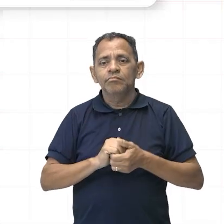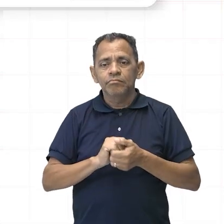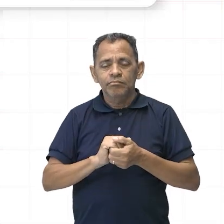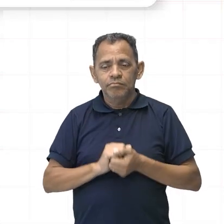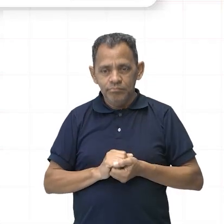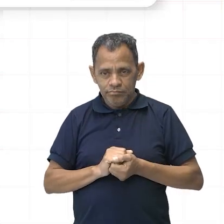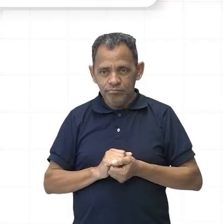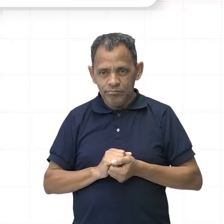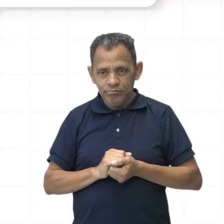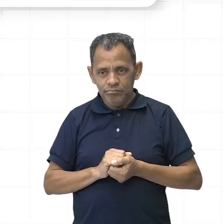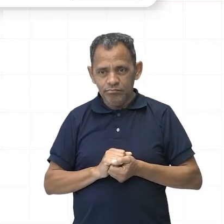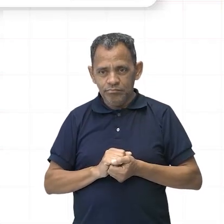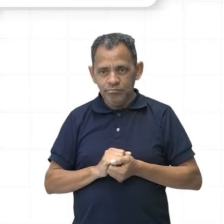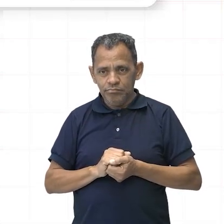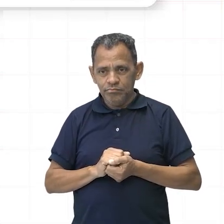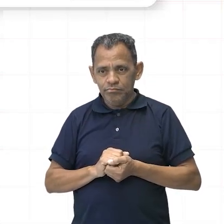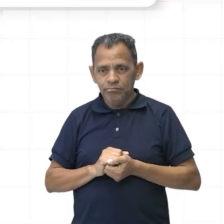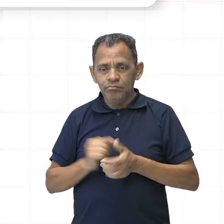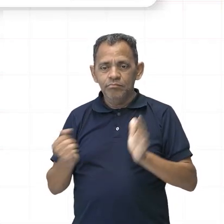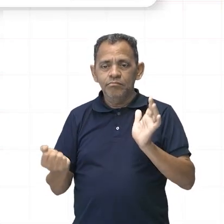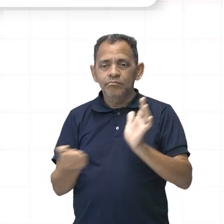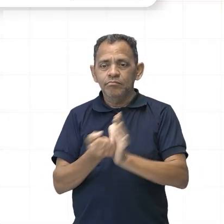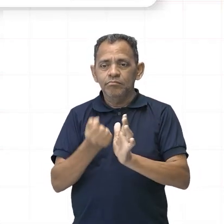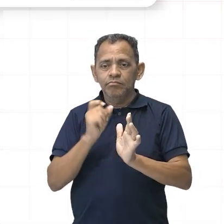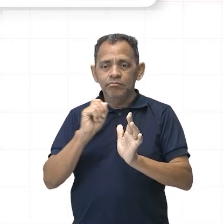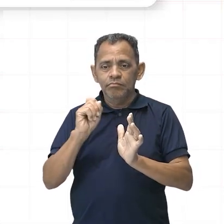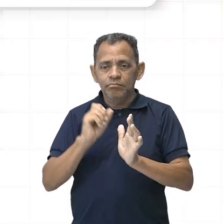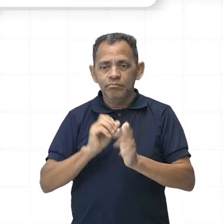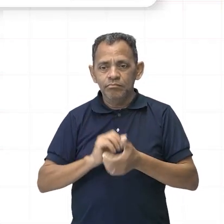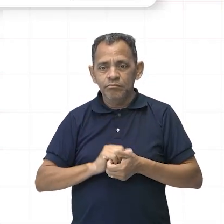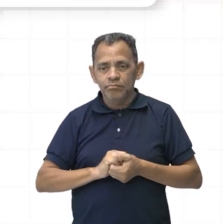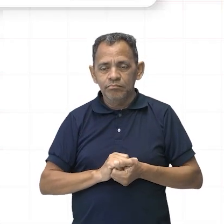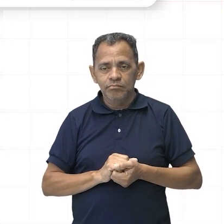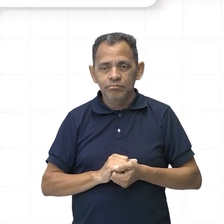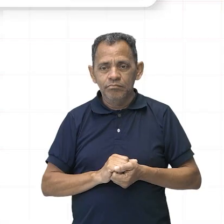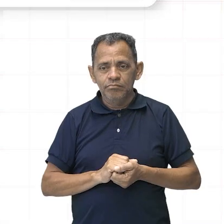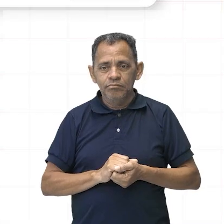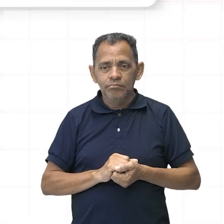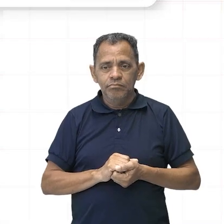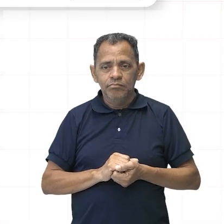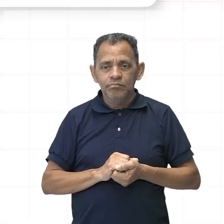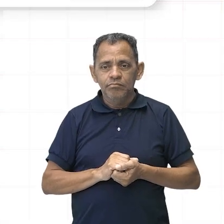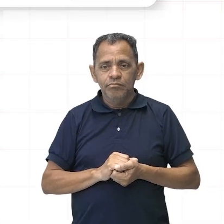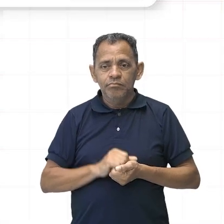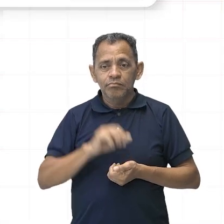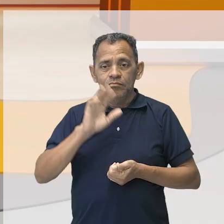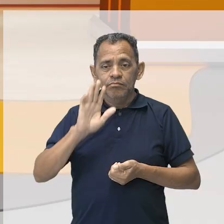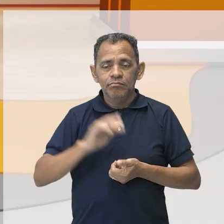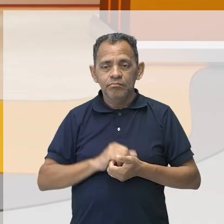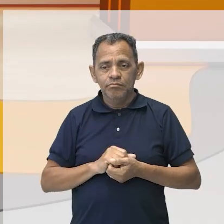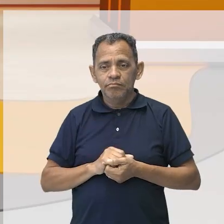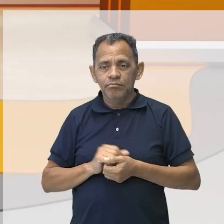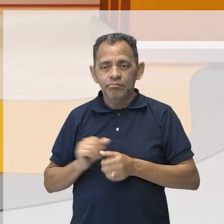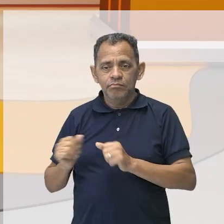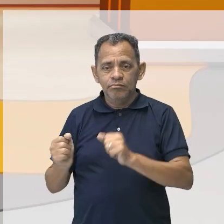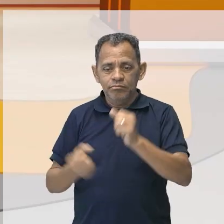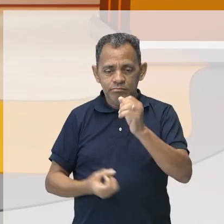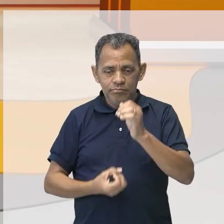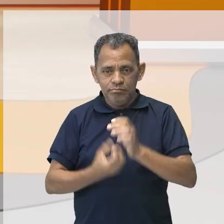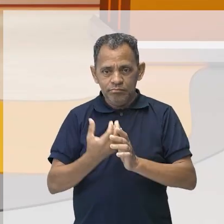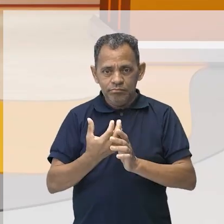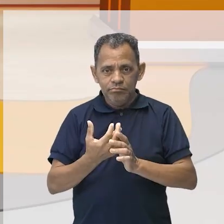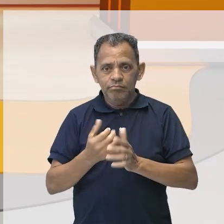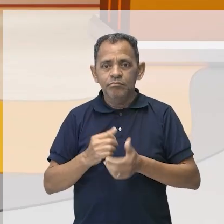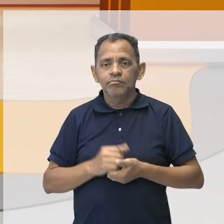né? Então, isso acaba marcando bastante. Agora, essas potências que acabam surgindo,